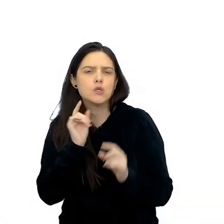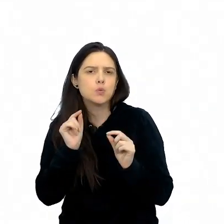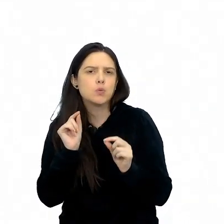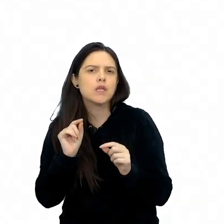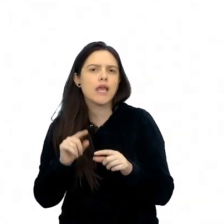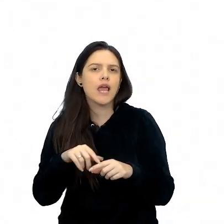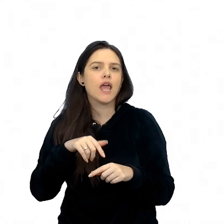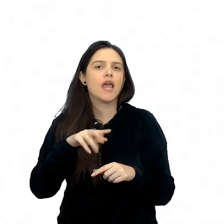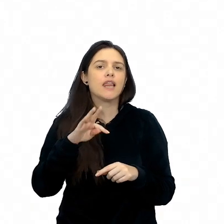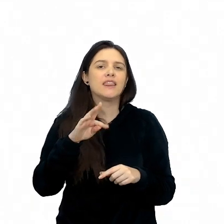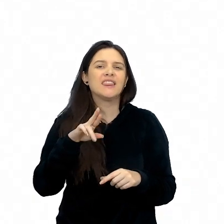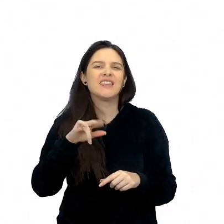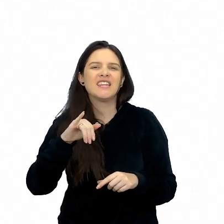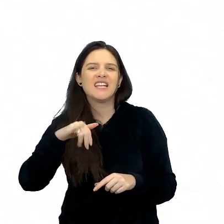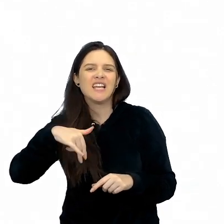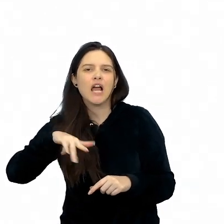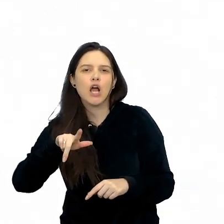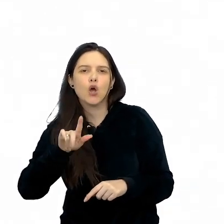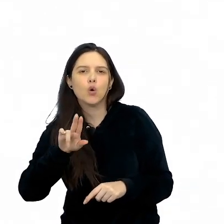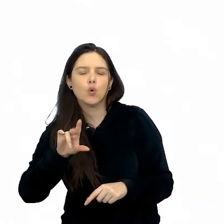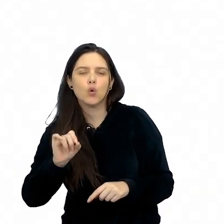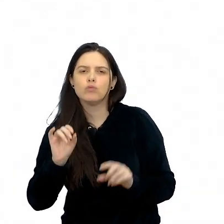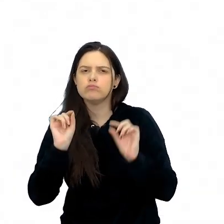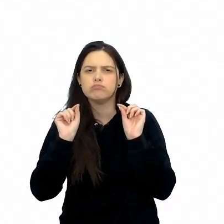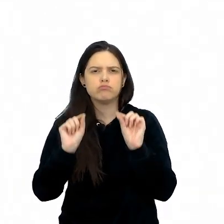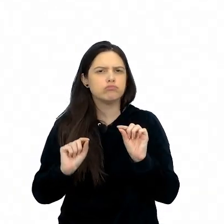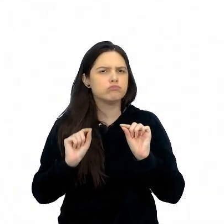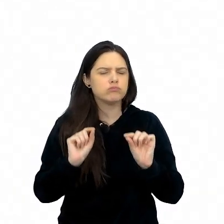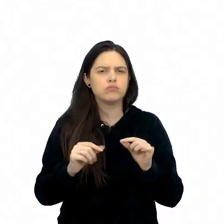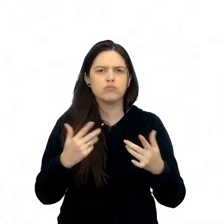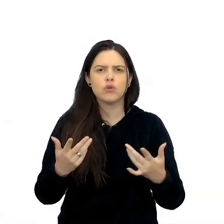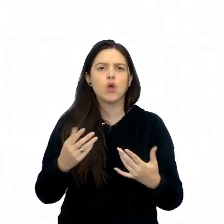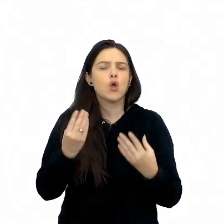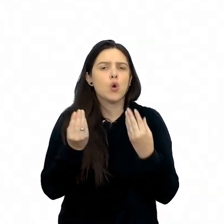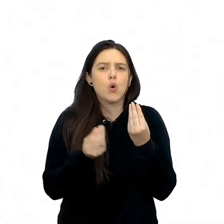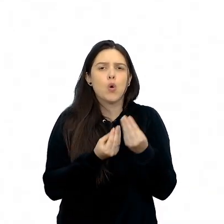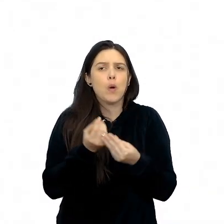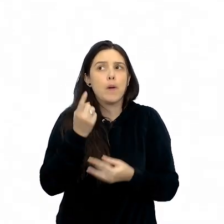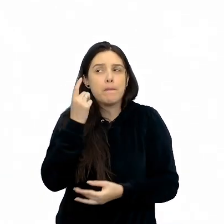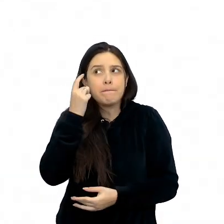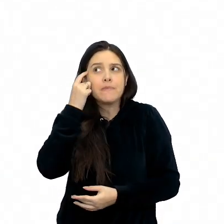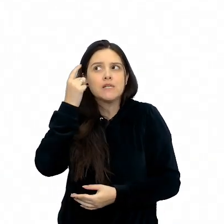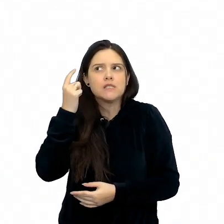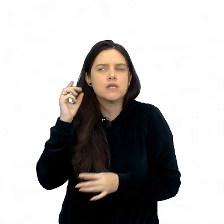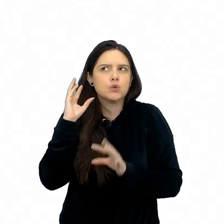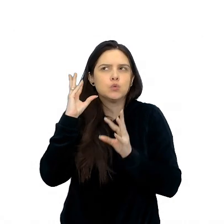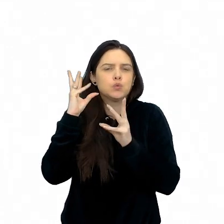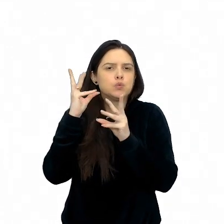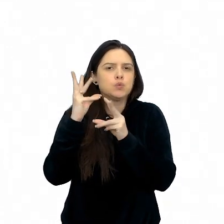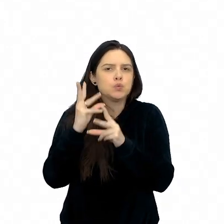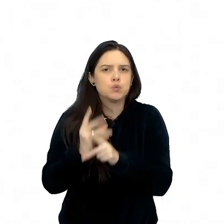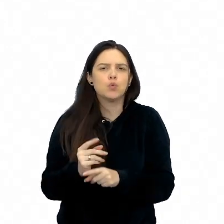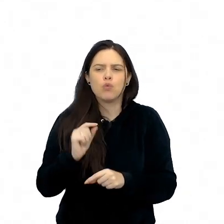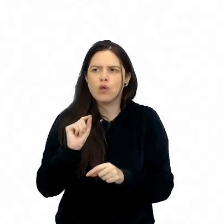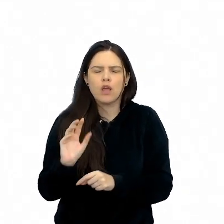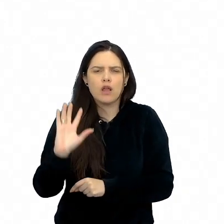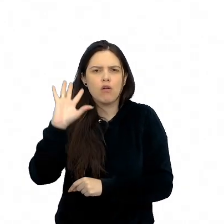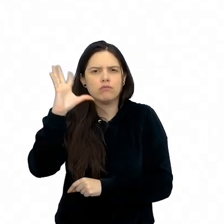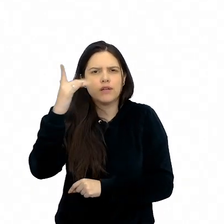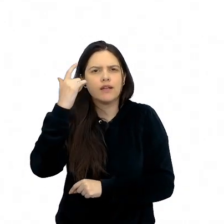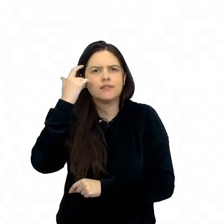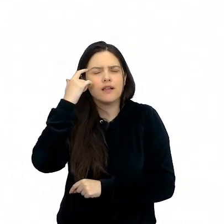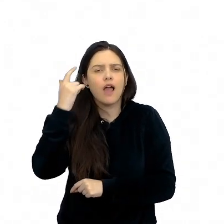triângulo, o que ele conhece a respeito de que seria um triângulo equilátero. Então, pensando nisso daí, o que acontece? Quando a gente observa